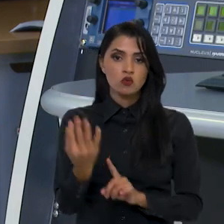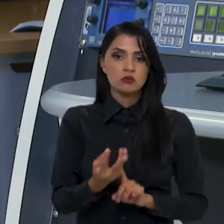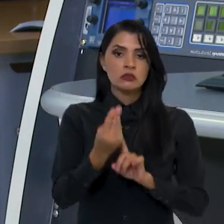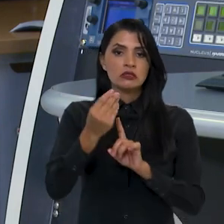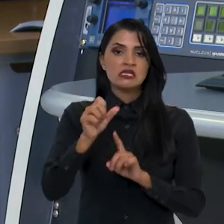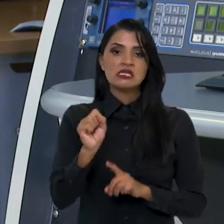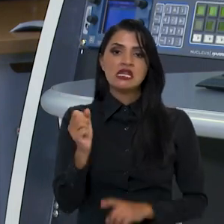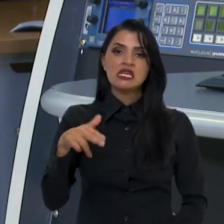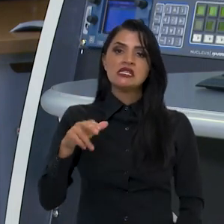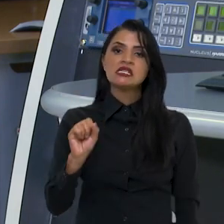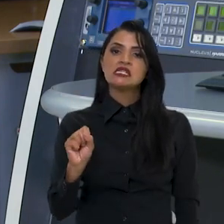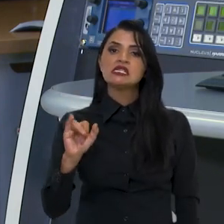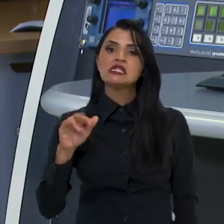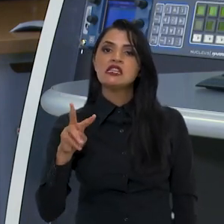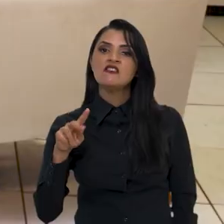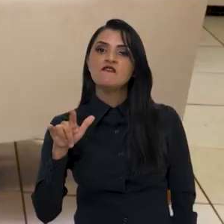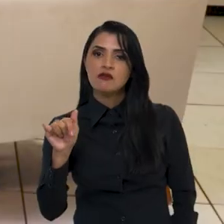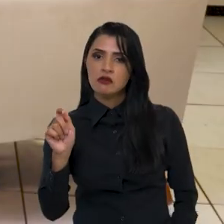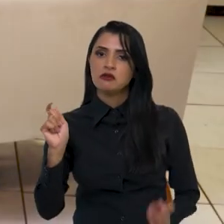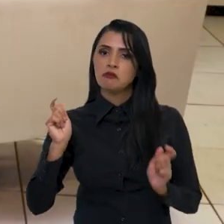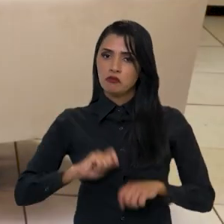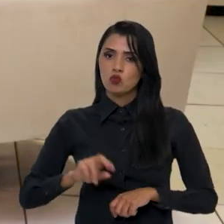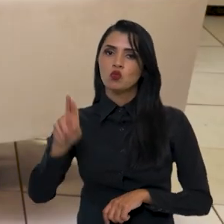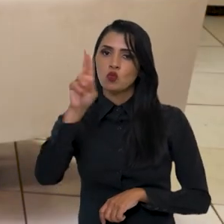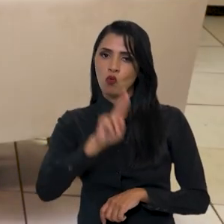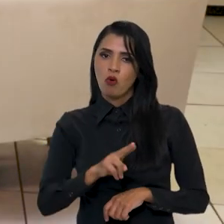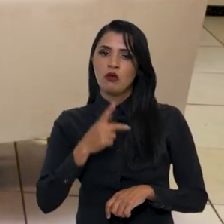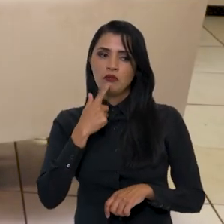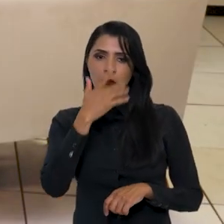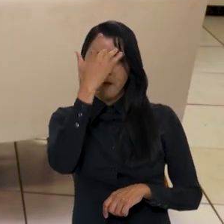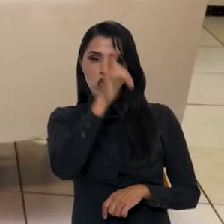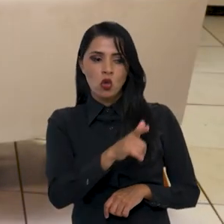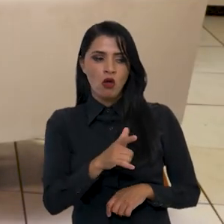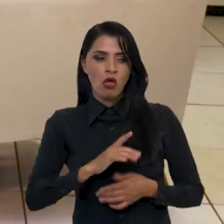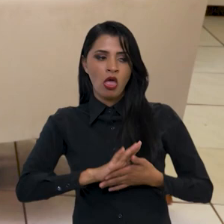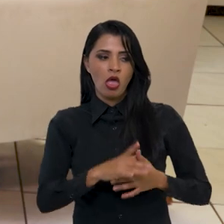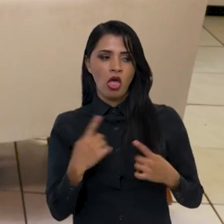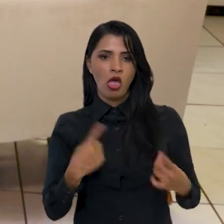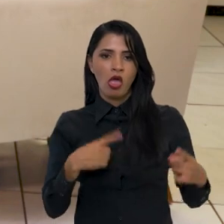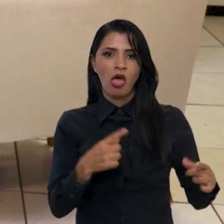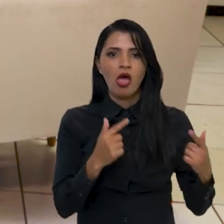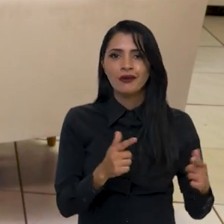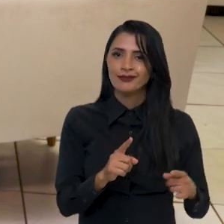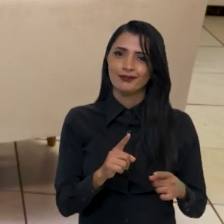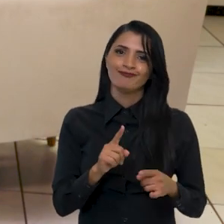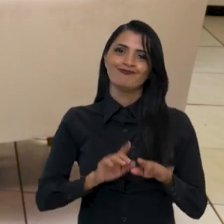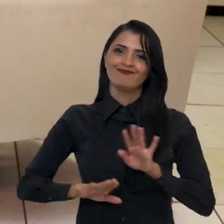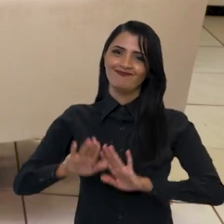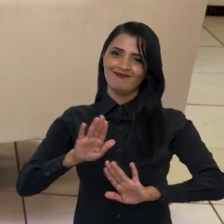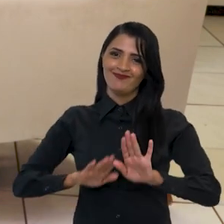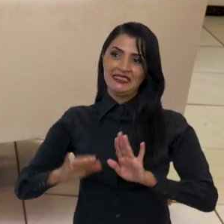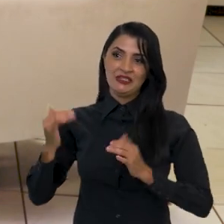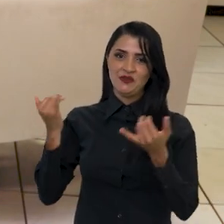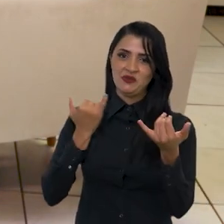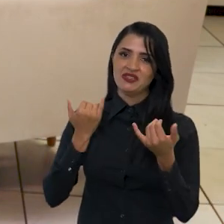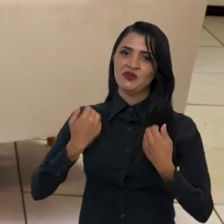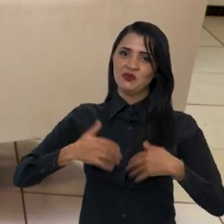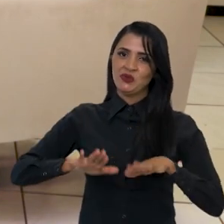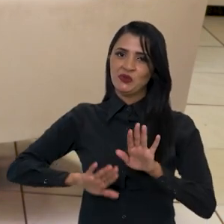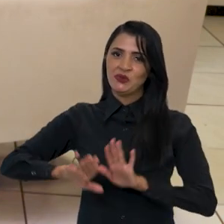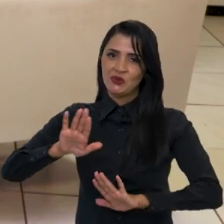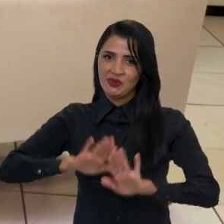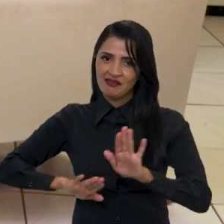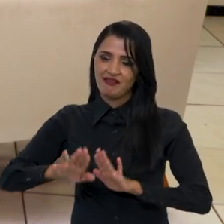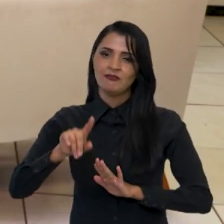dados de saúde são dados sensíveis, dados que podem ser usados para discriminar pessoas, então nós precisamos ter todo